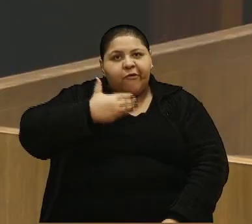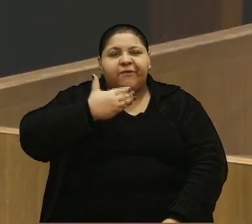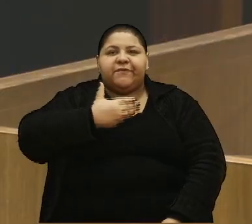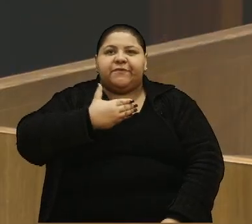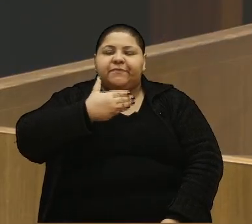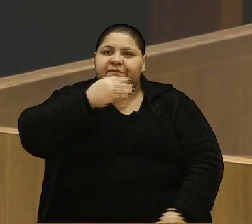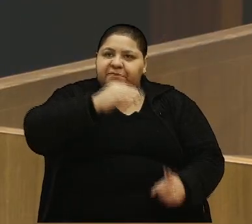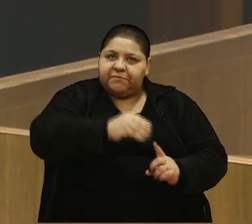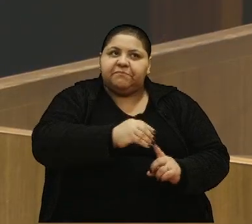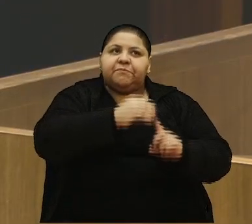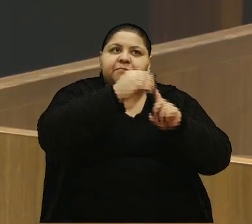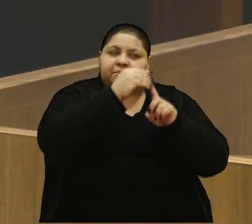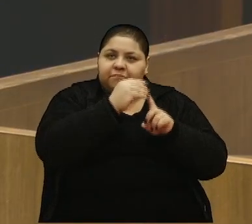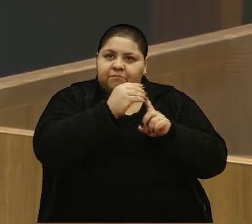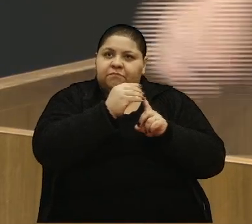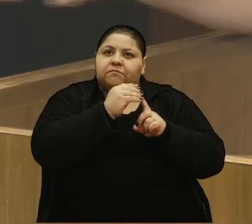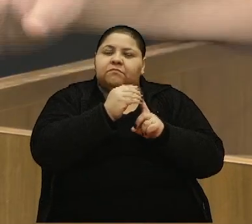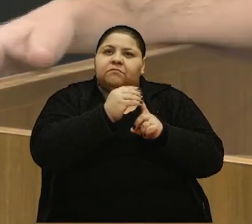Principalmente